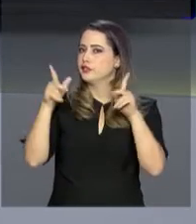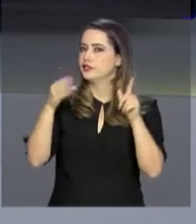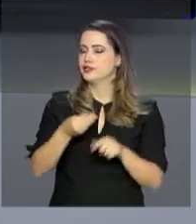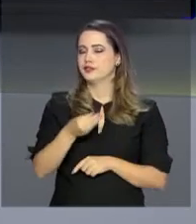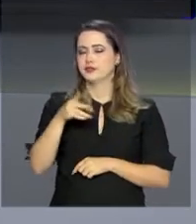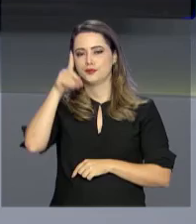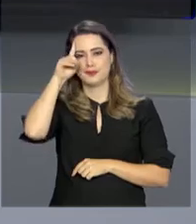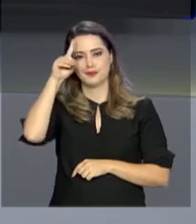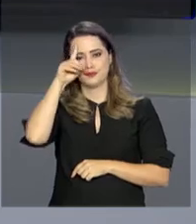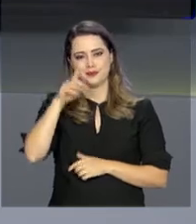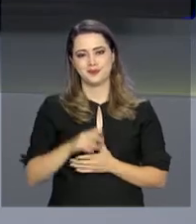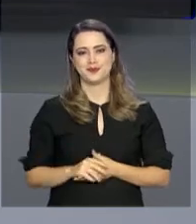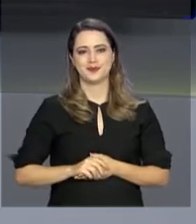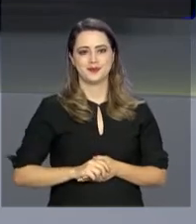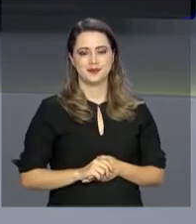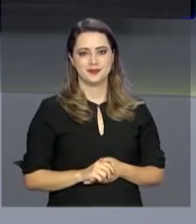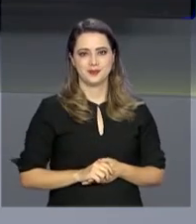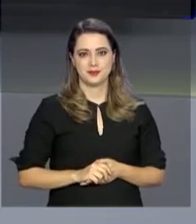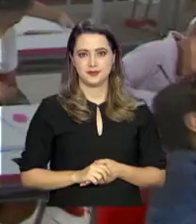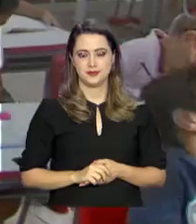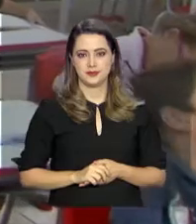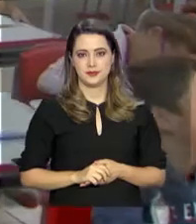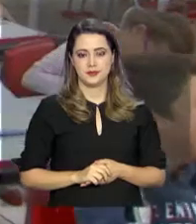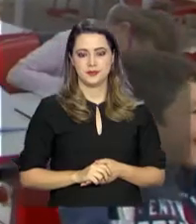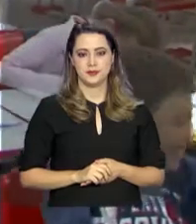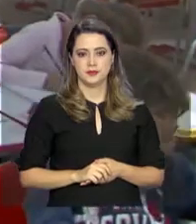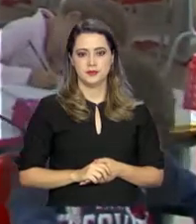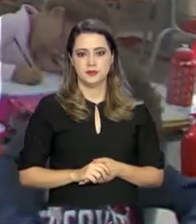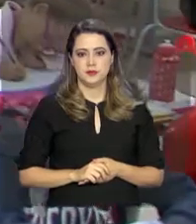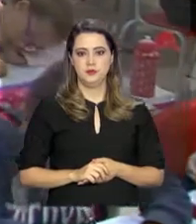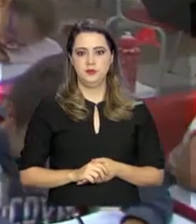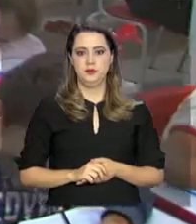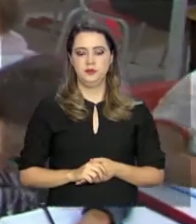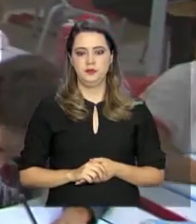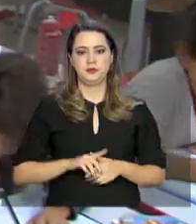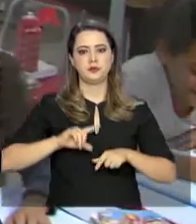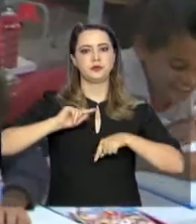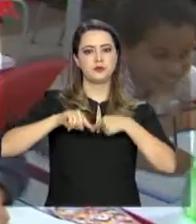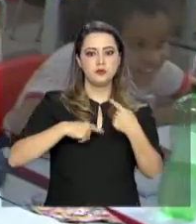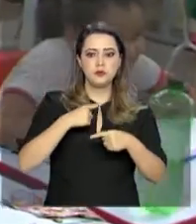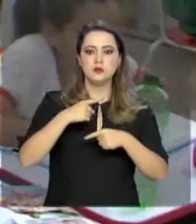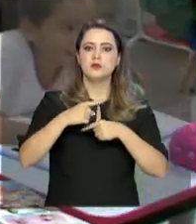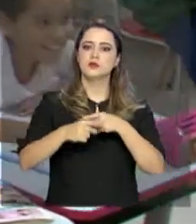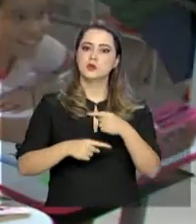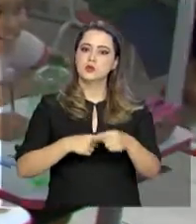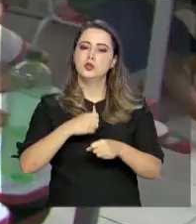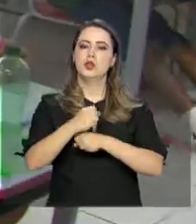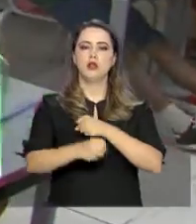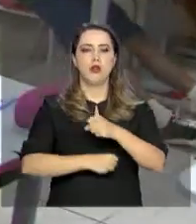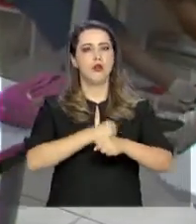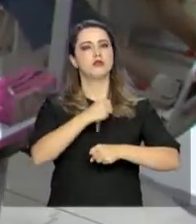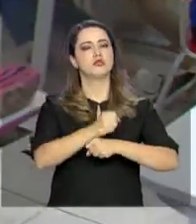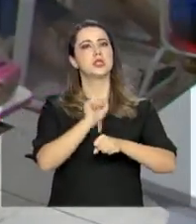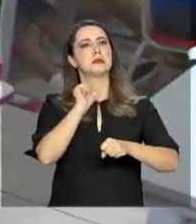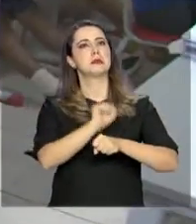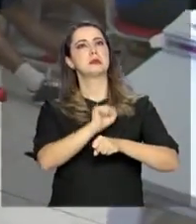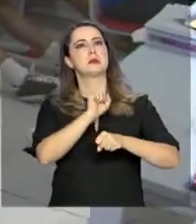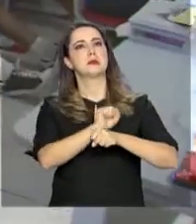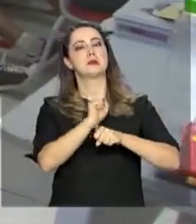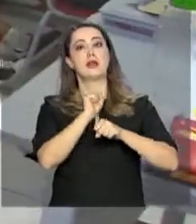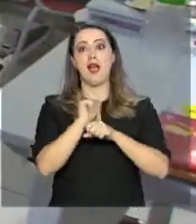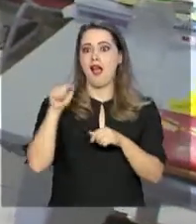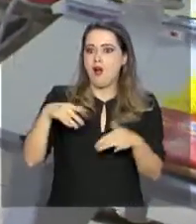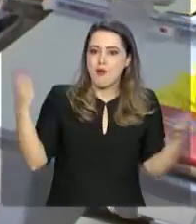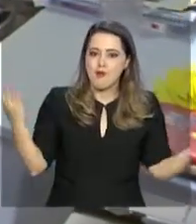da instituição de ensino depois de anos esperando finalmente essa escola